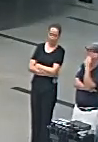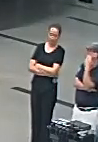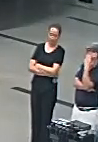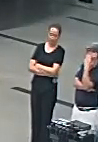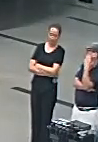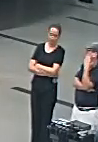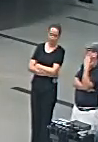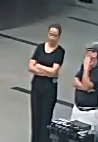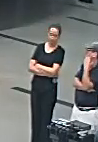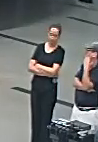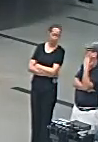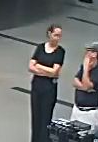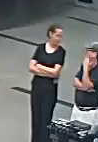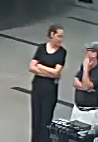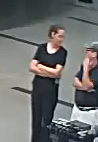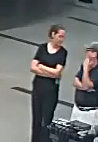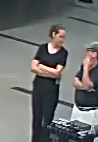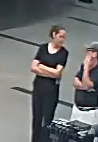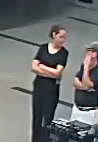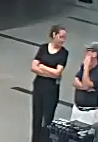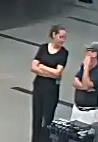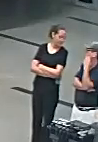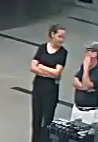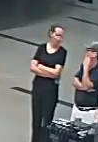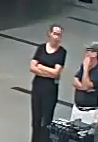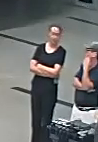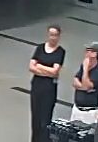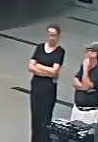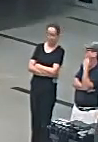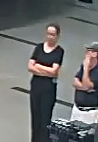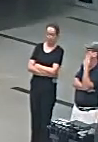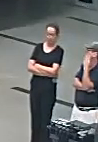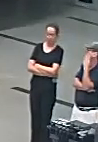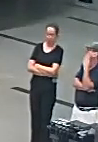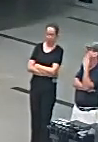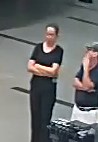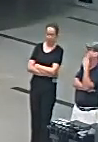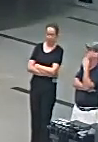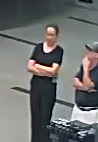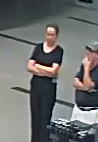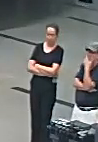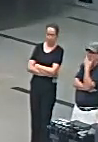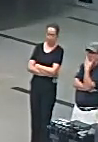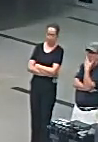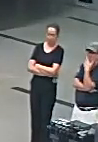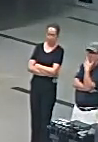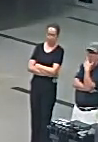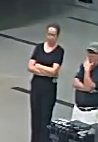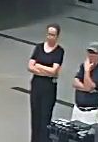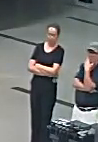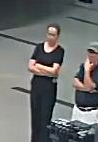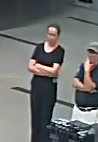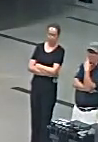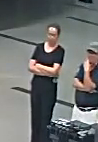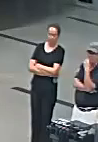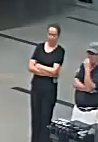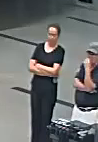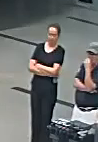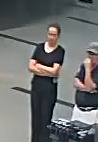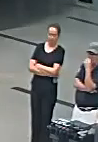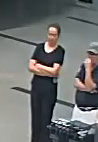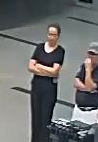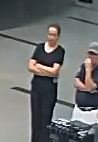infelizmente né Eu tive um acidente automobilístico nessa época e estou retornando hoje aqui à